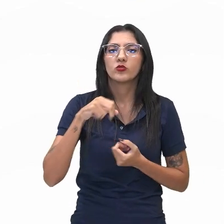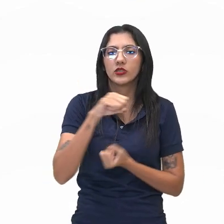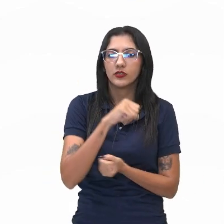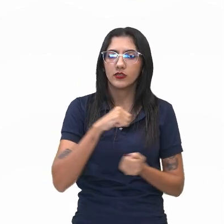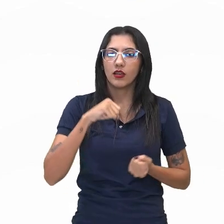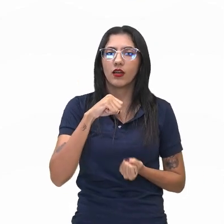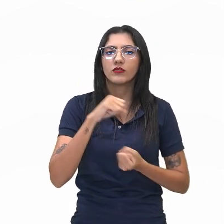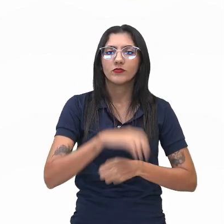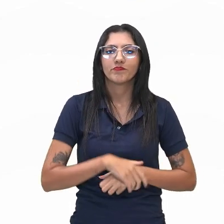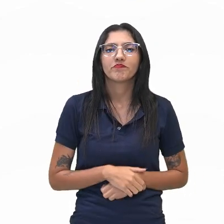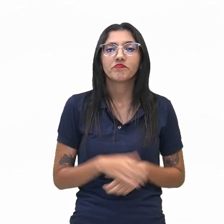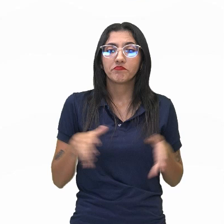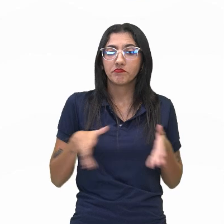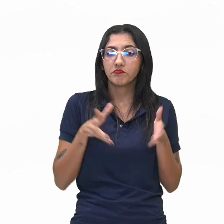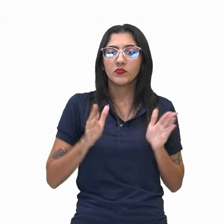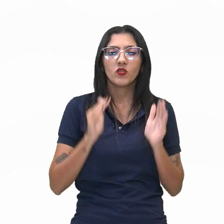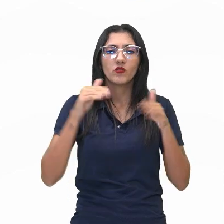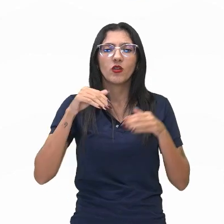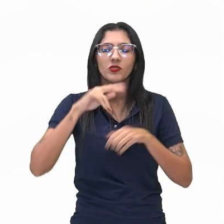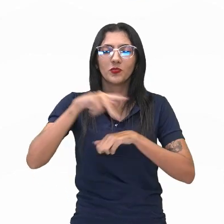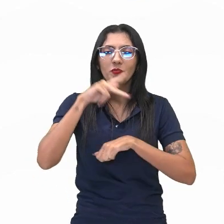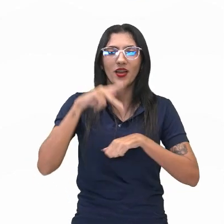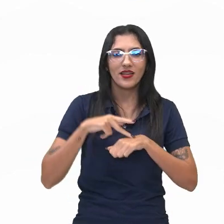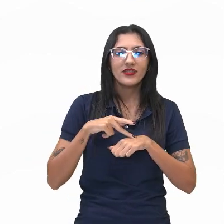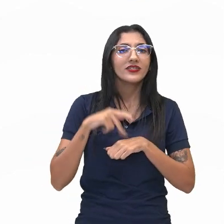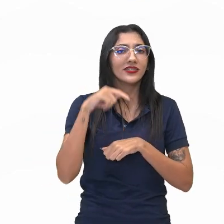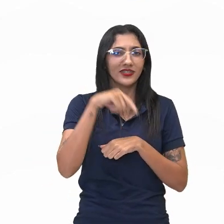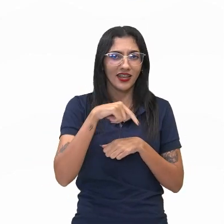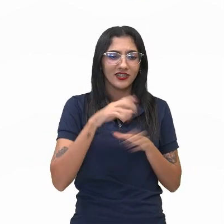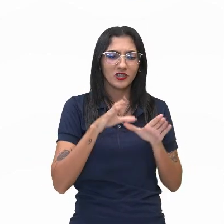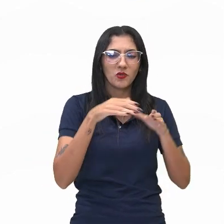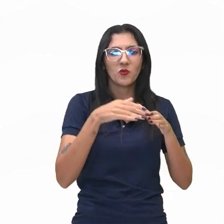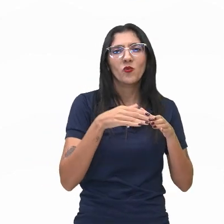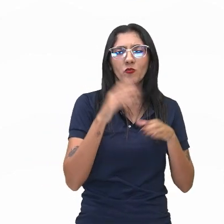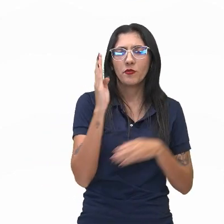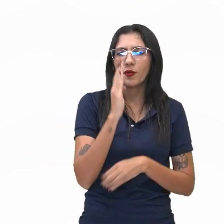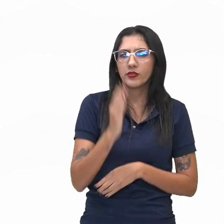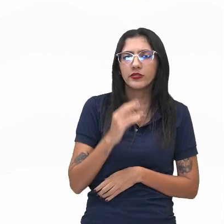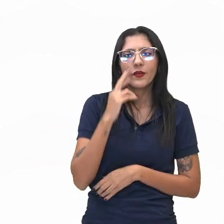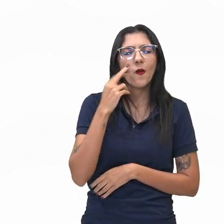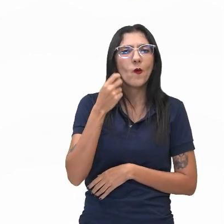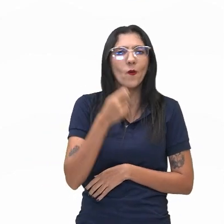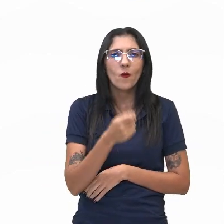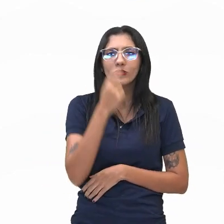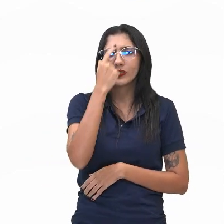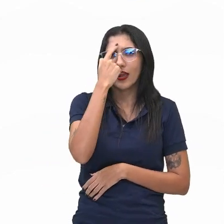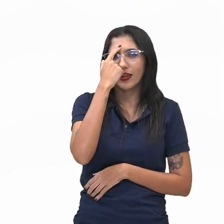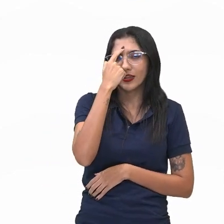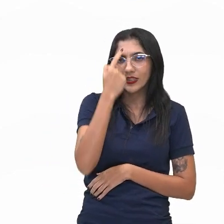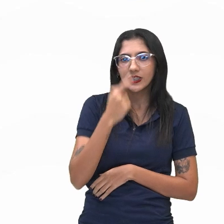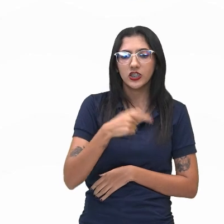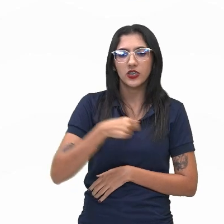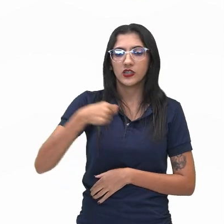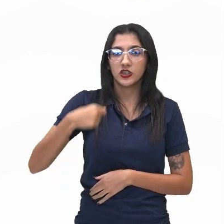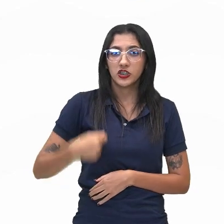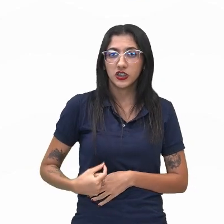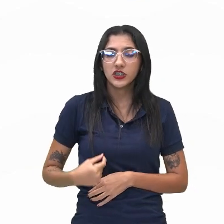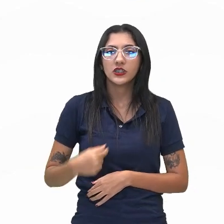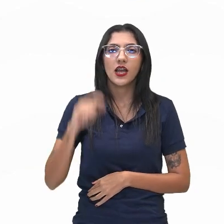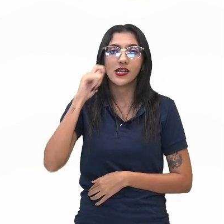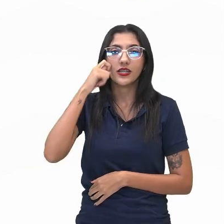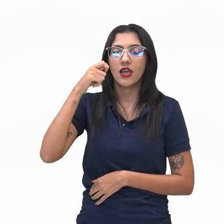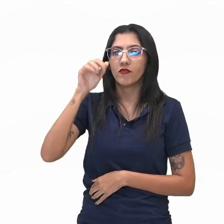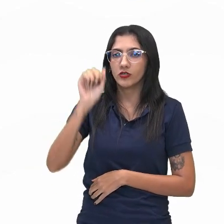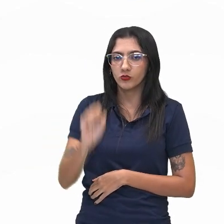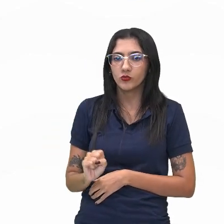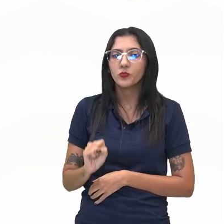sustentável, tá? Beneficiando não somente os países membros, né, como o Brasil, a Rússia, a Índia, a China, a África